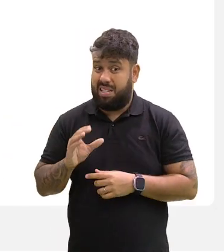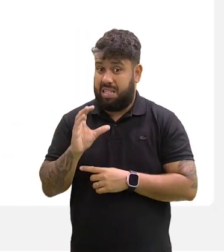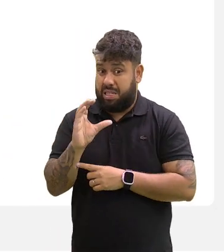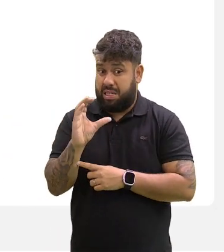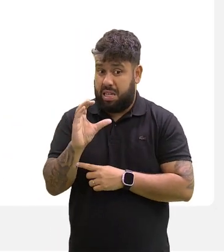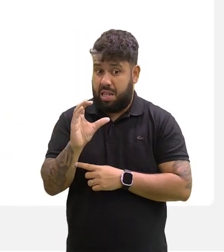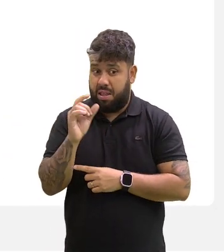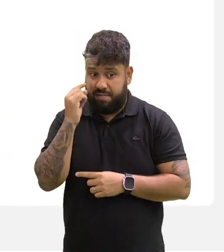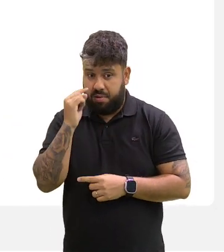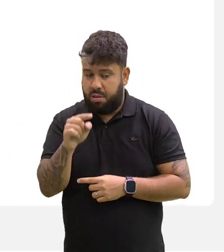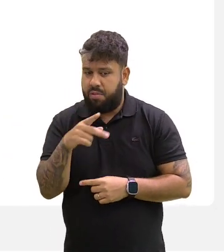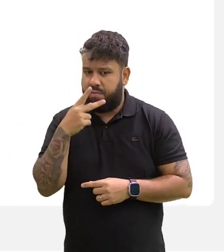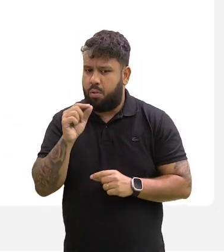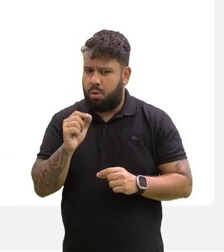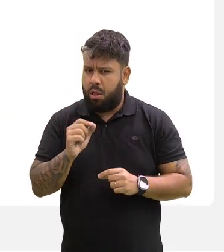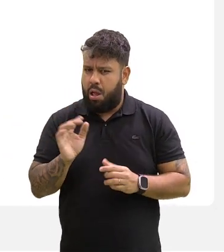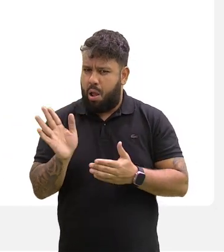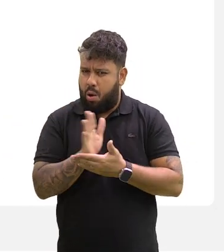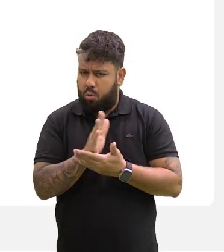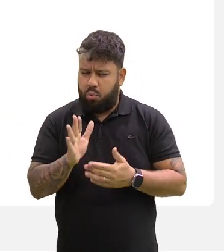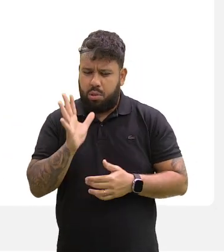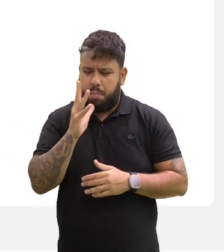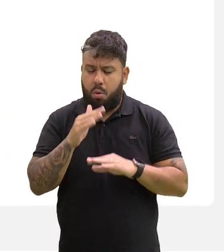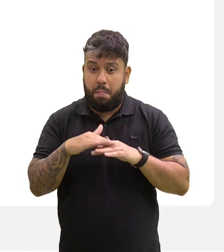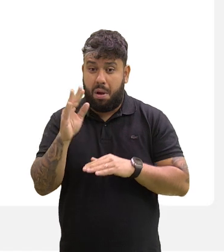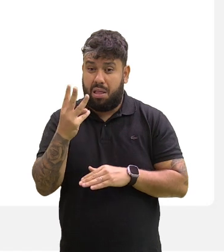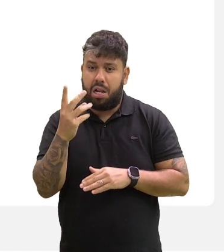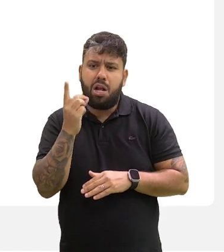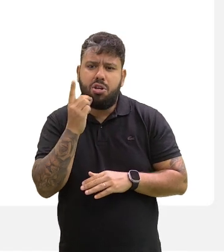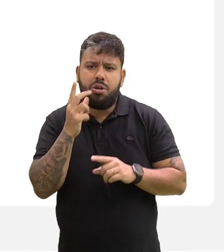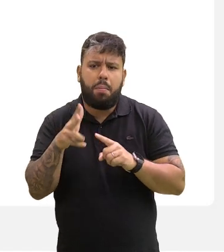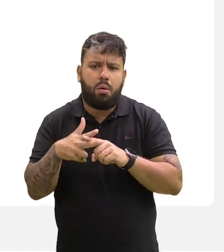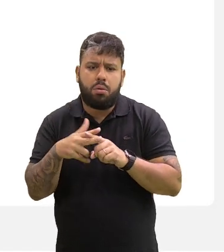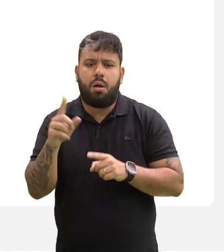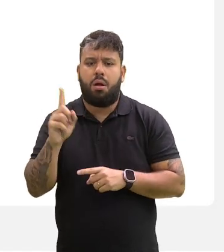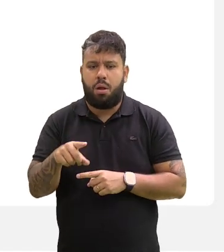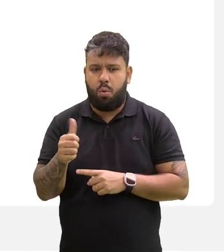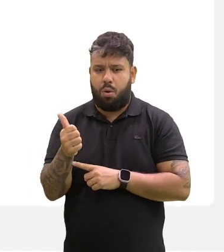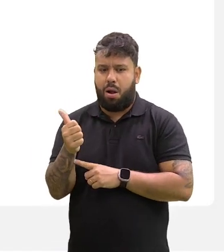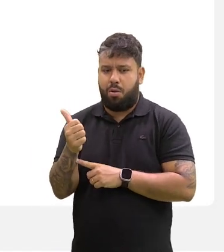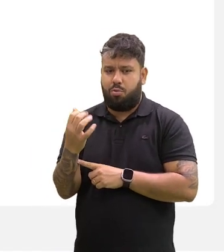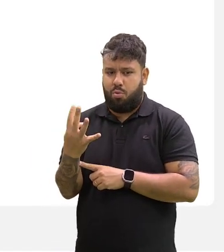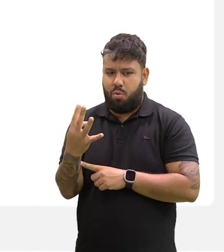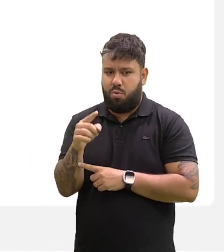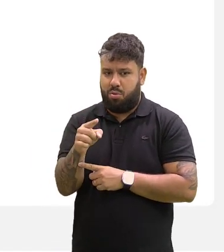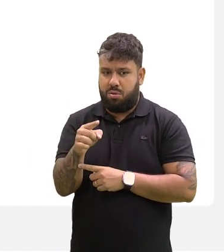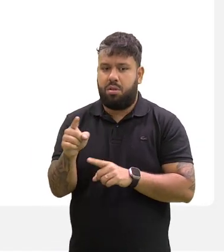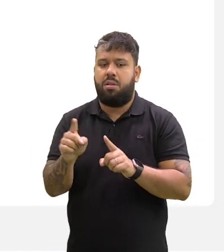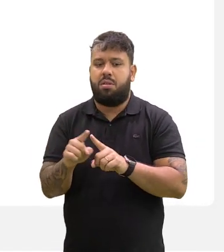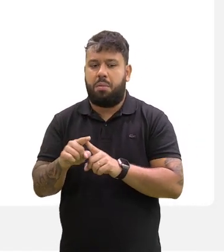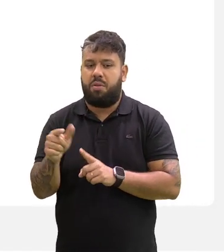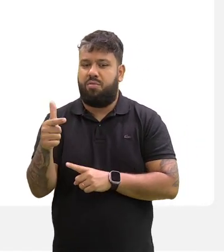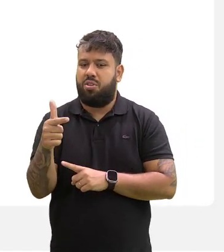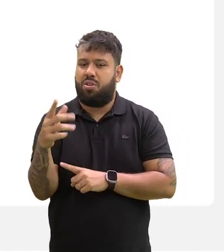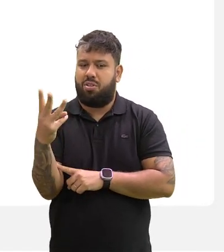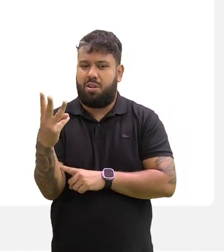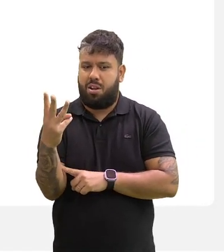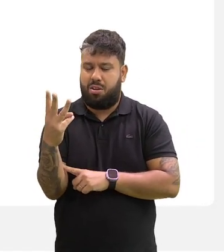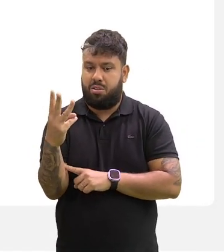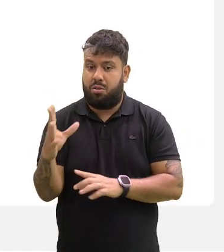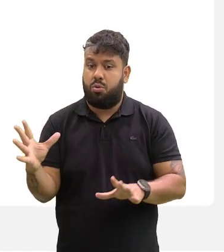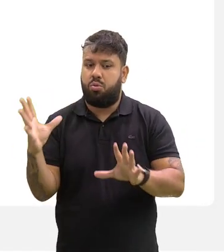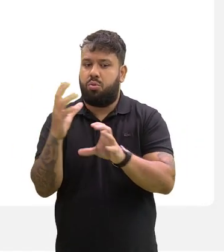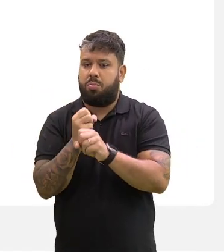aparelhos que levariam mais de 3 dias para o reparo são quais? Os 14 que levariam 4 dias e os 23. Somando os